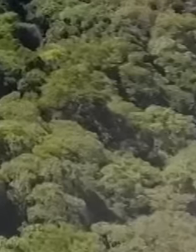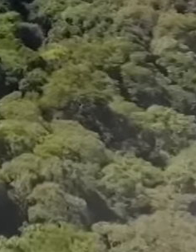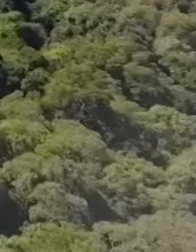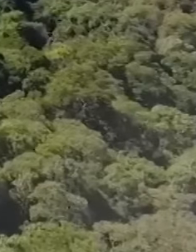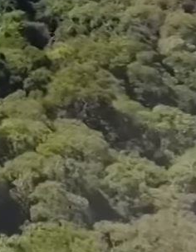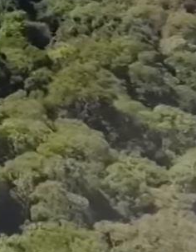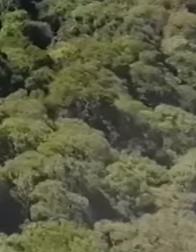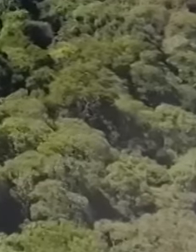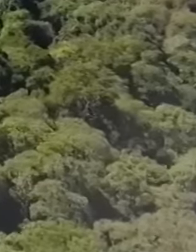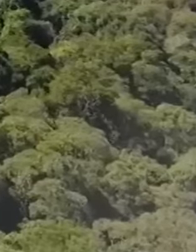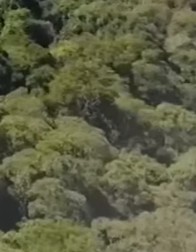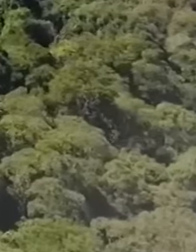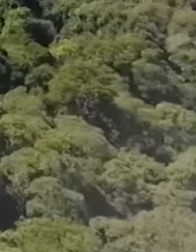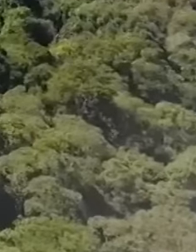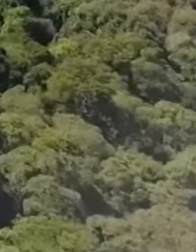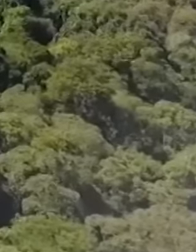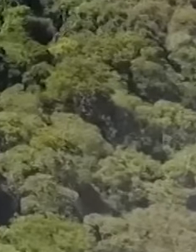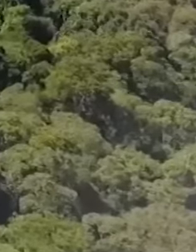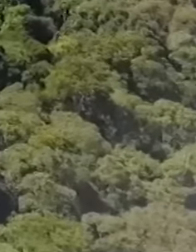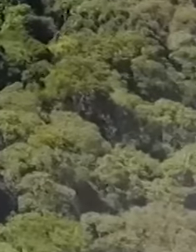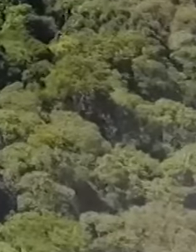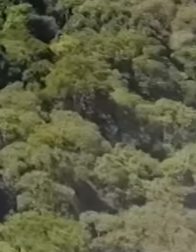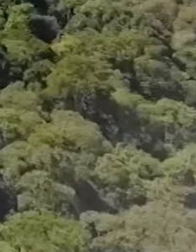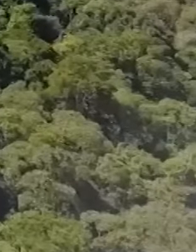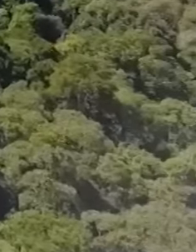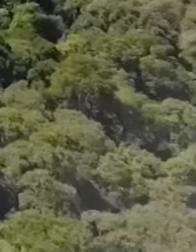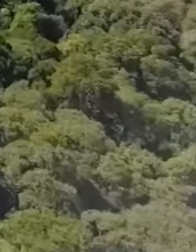terra mudada.